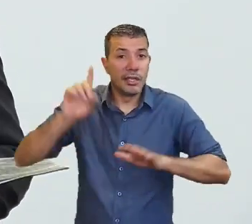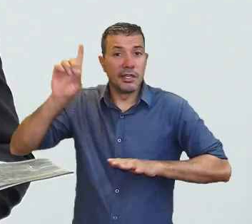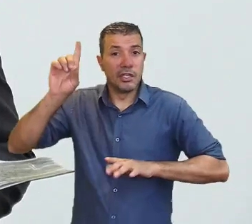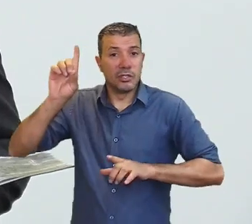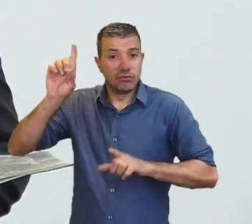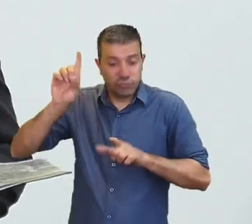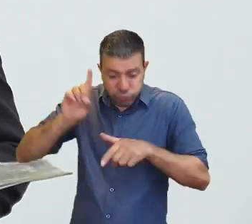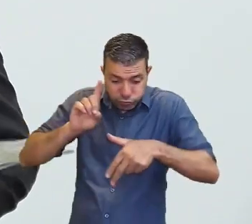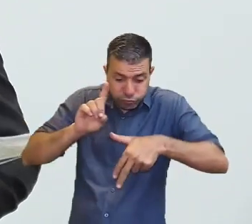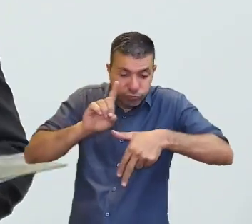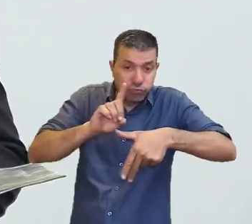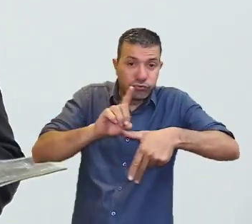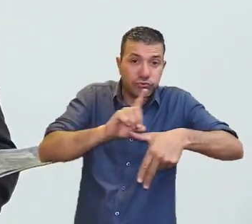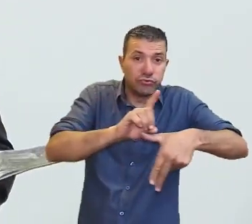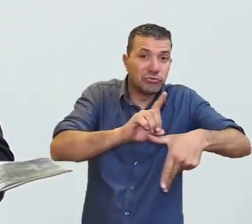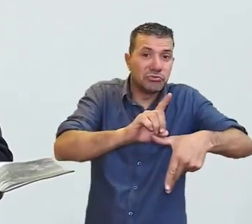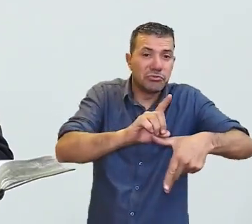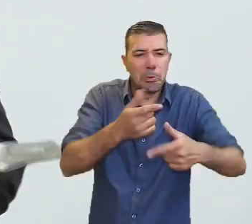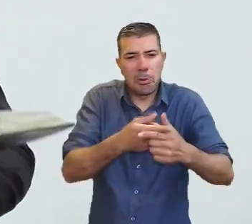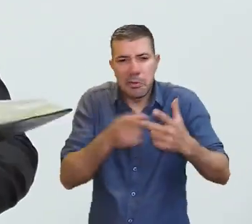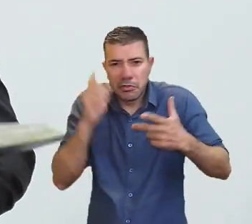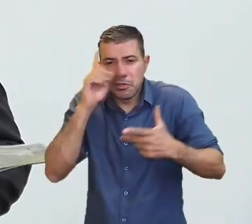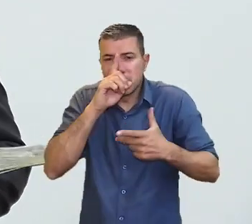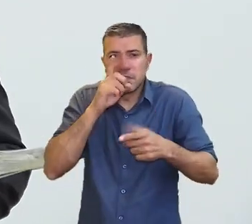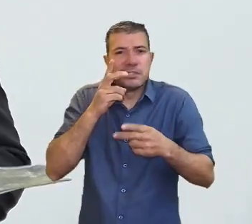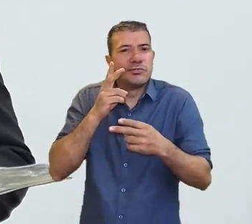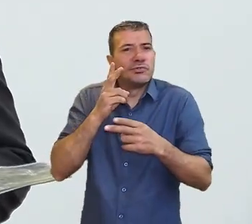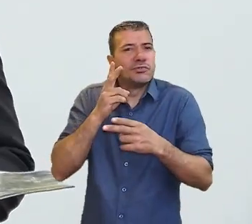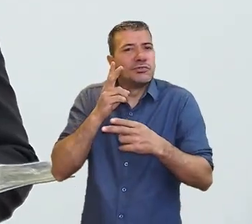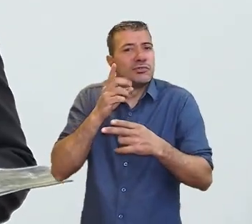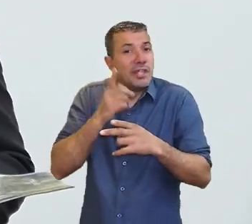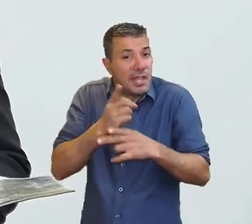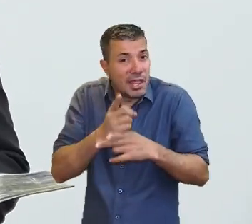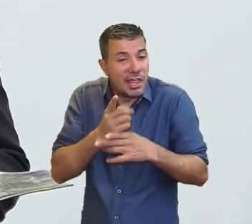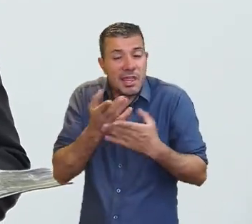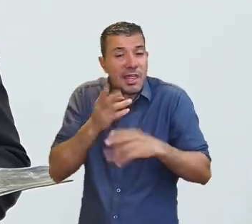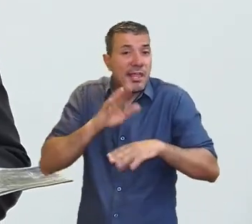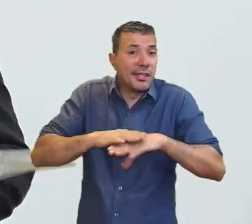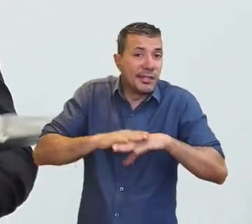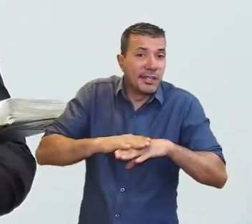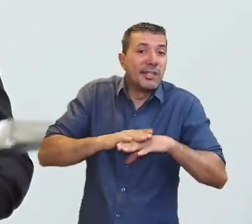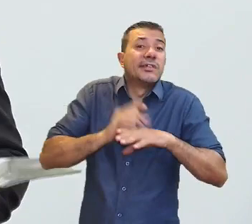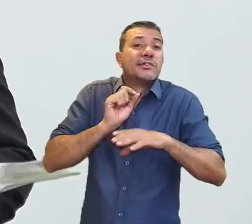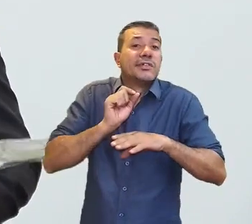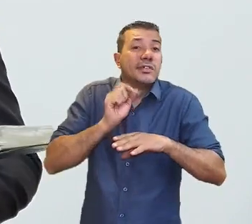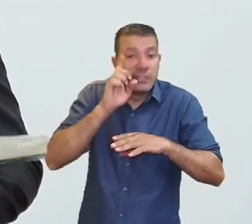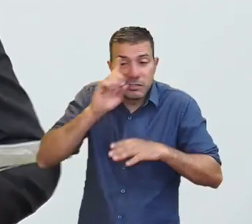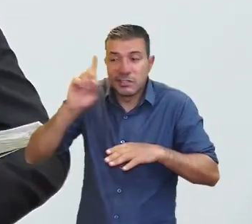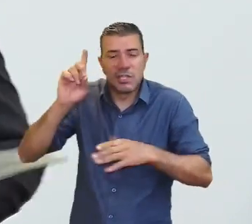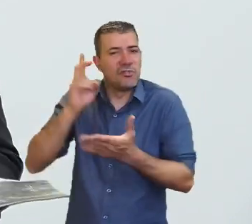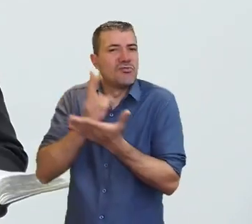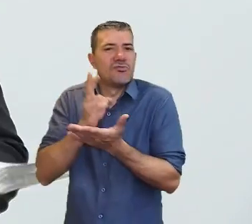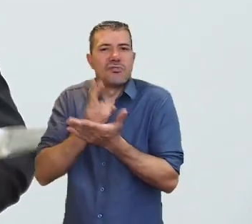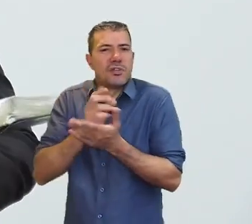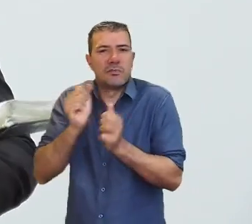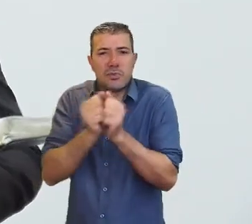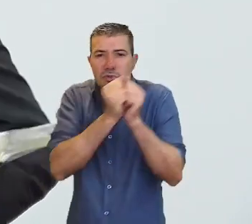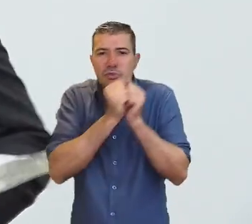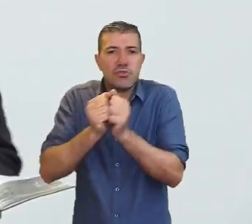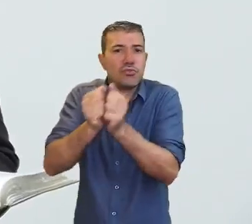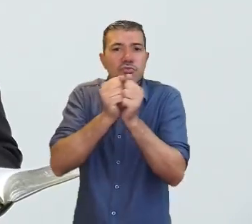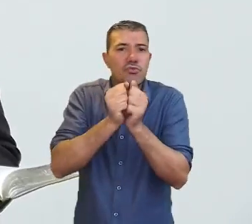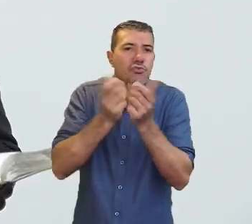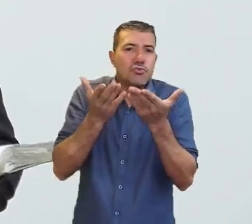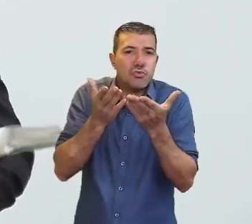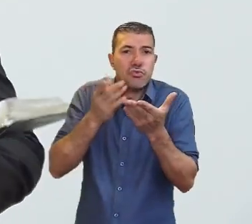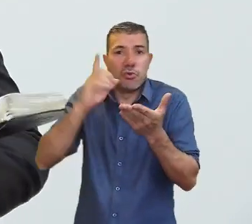conosco pelo vale da sombra e da morte. Por isso, não precisamos temer, Não é necessário ter medo desta vida, ter medo do